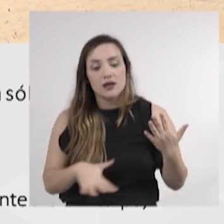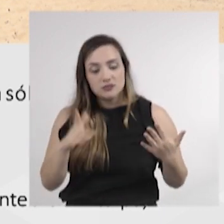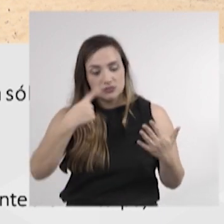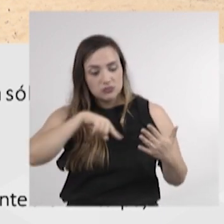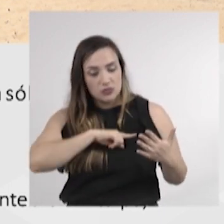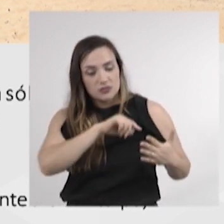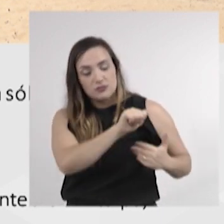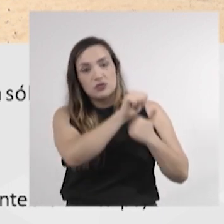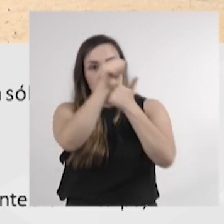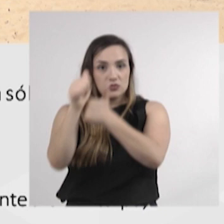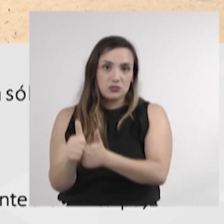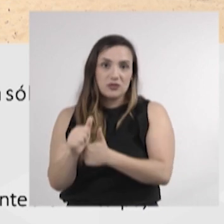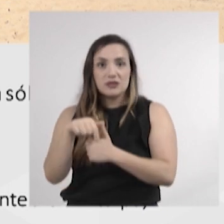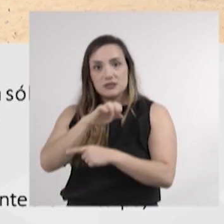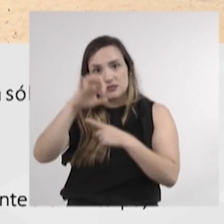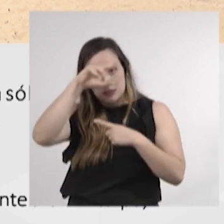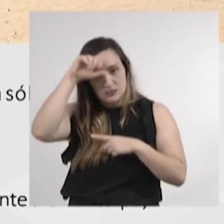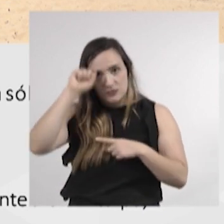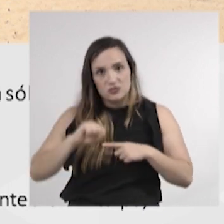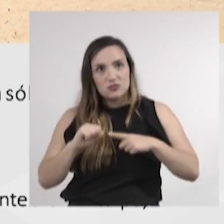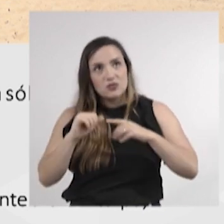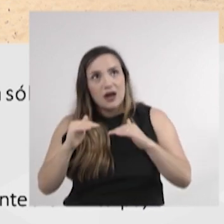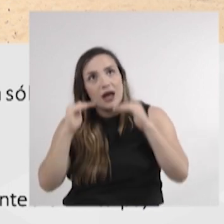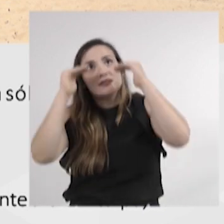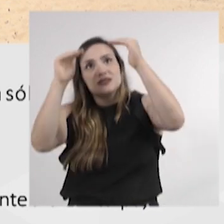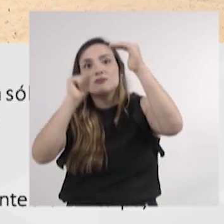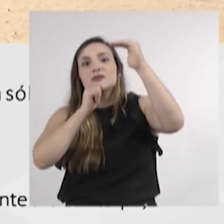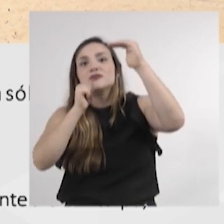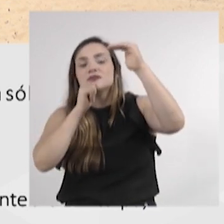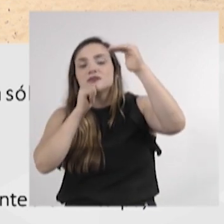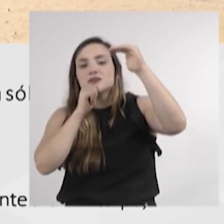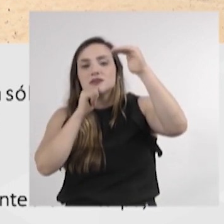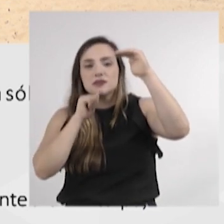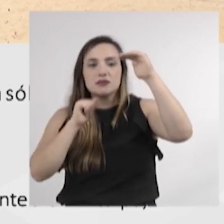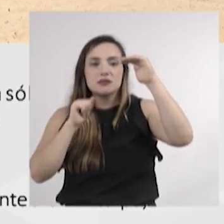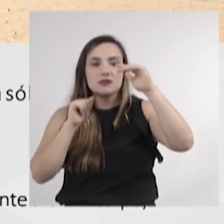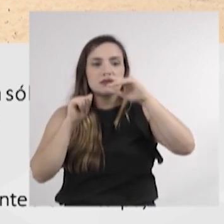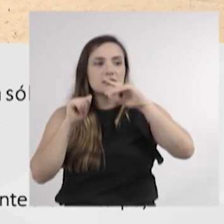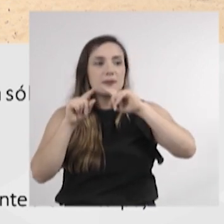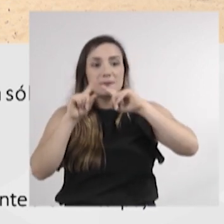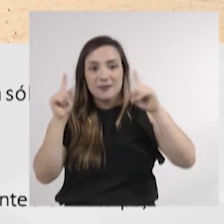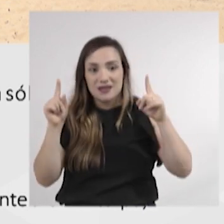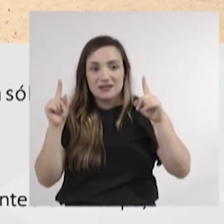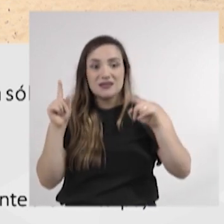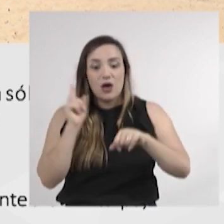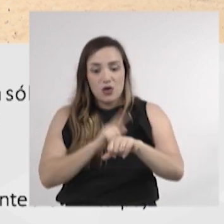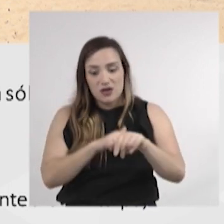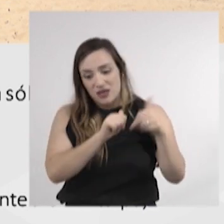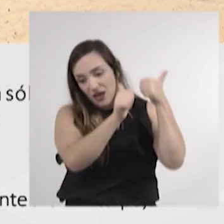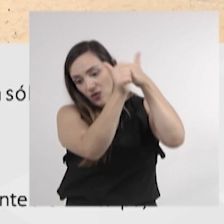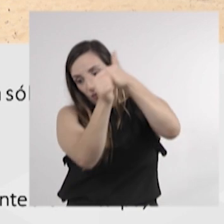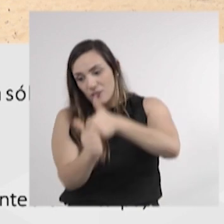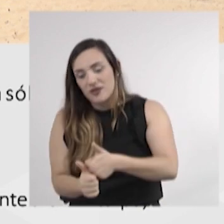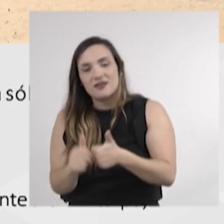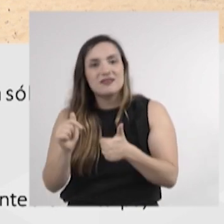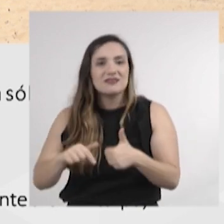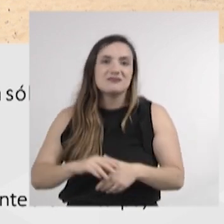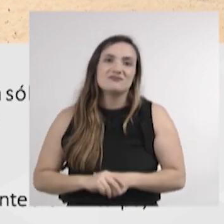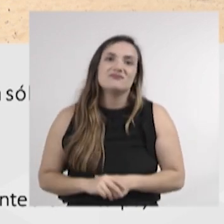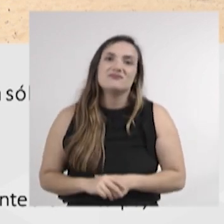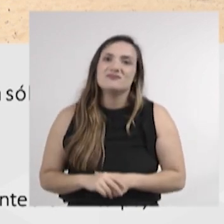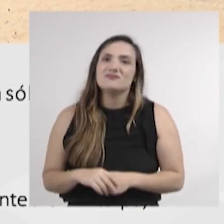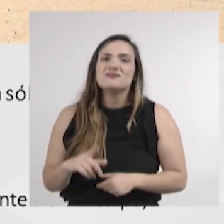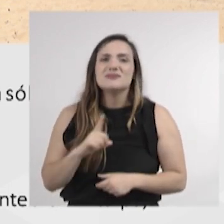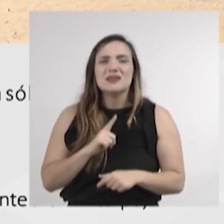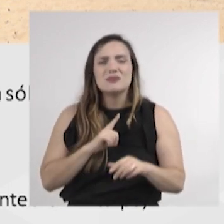do Sul continua para cima de Porto Primavera, está lá, continua o estado, né? Mas na nossa área de monitorada, nós temos que o total